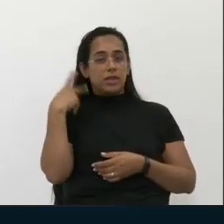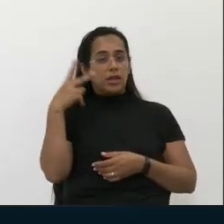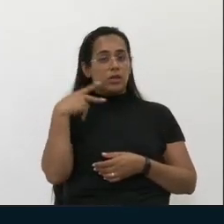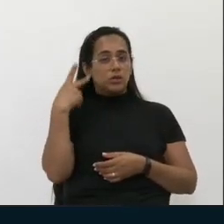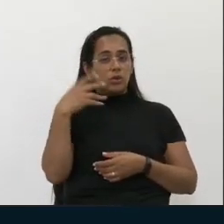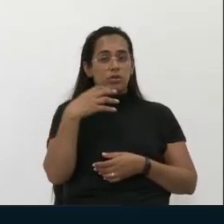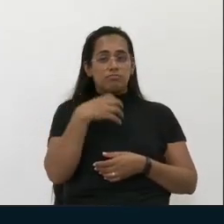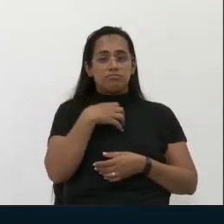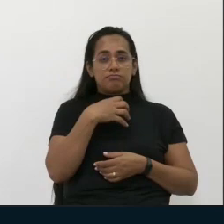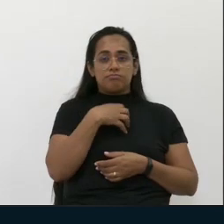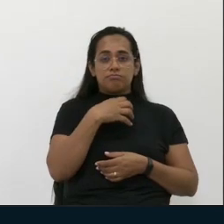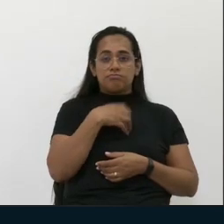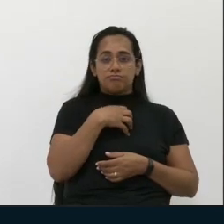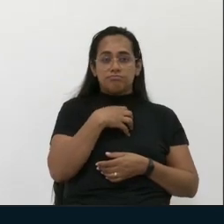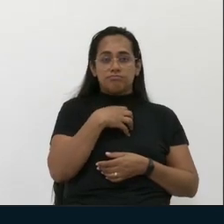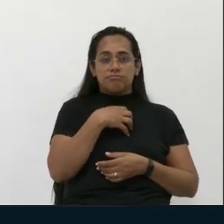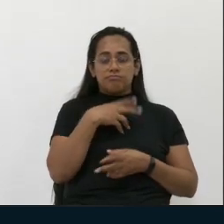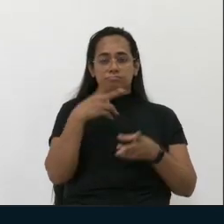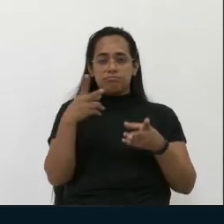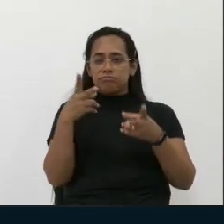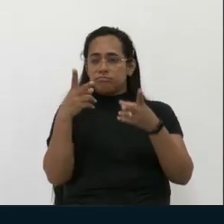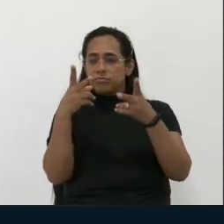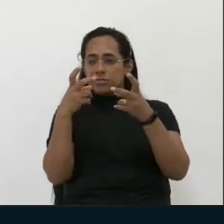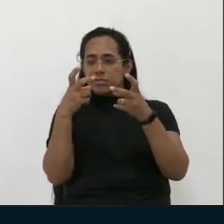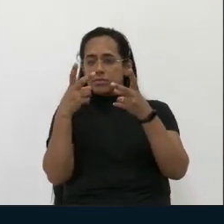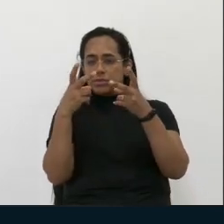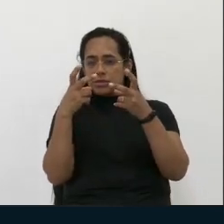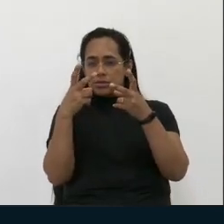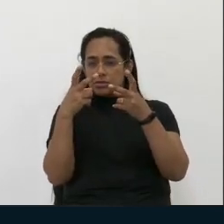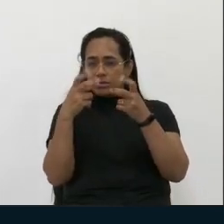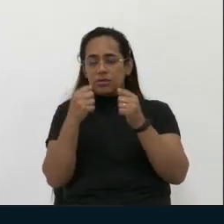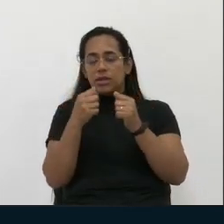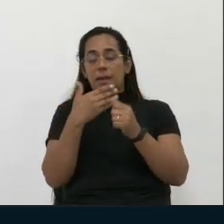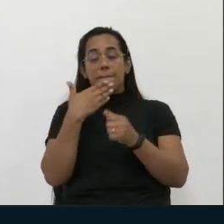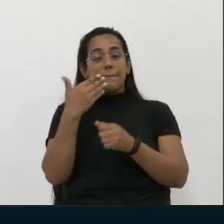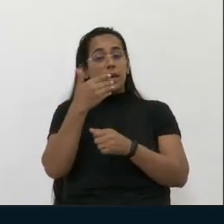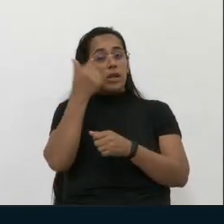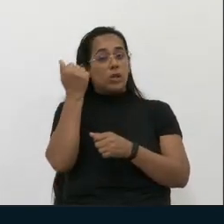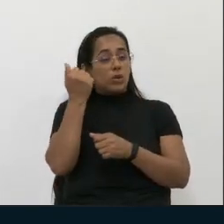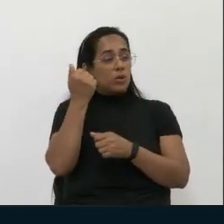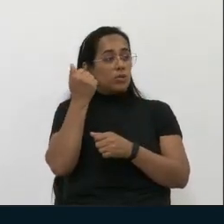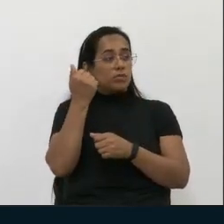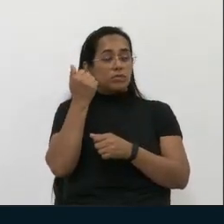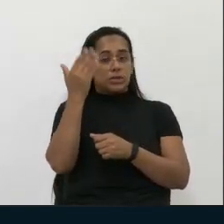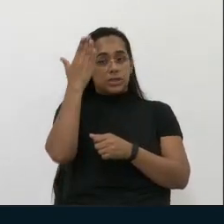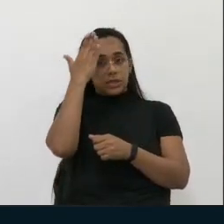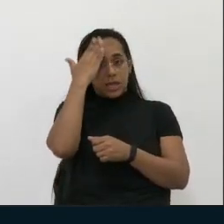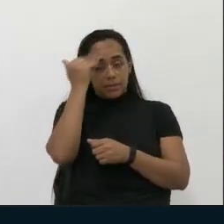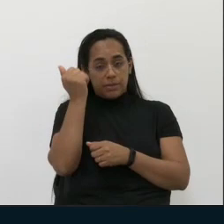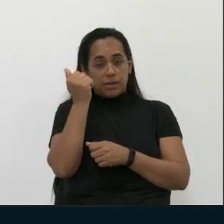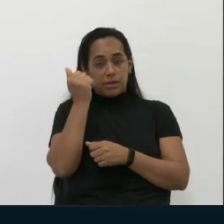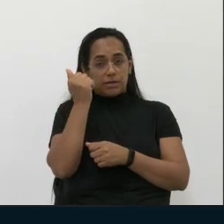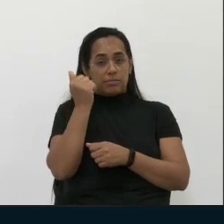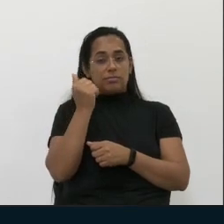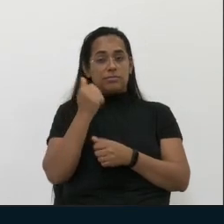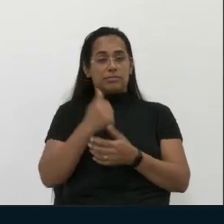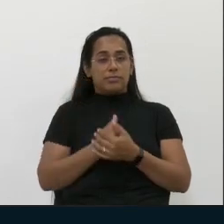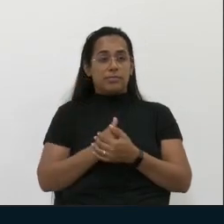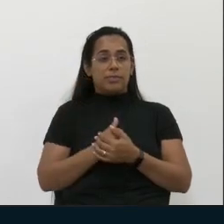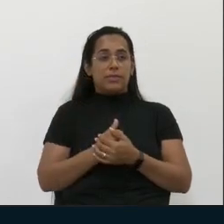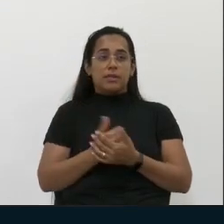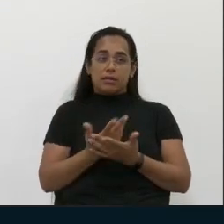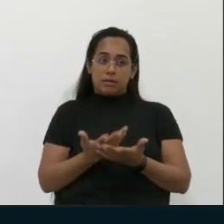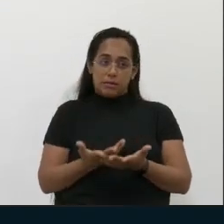de leitura antes de vir falar. E aí, eu considero que é